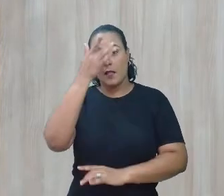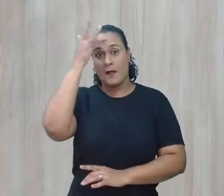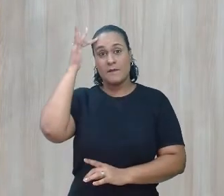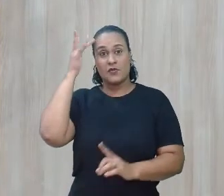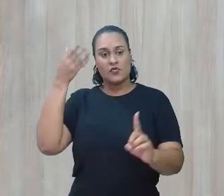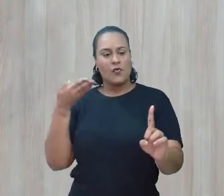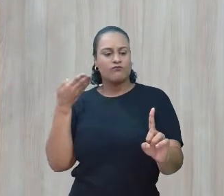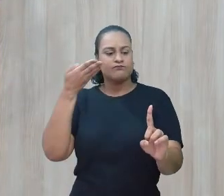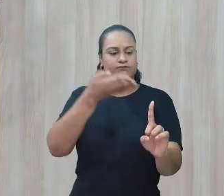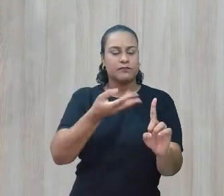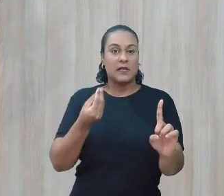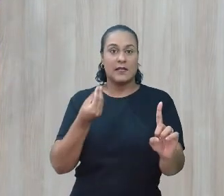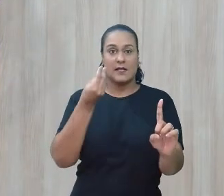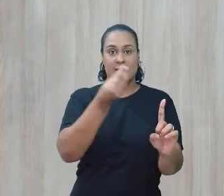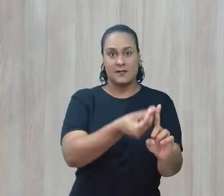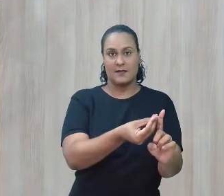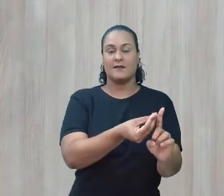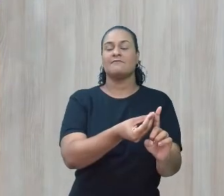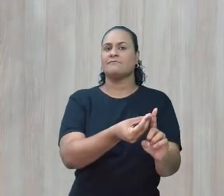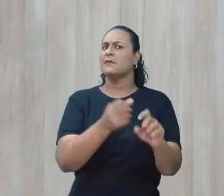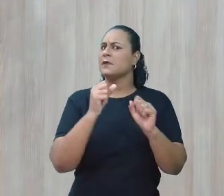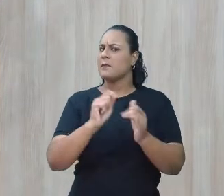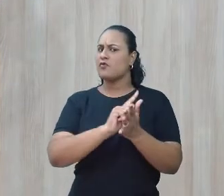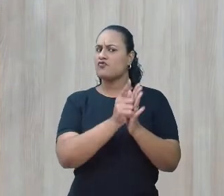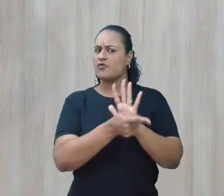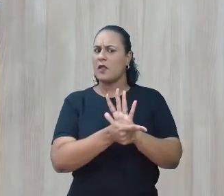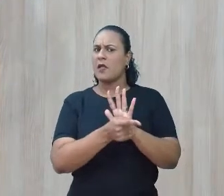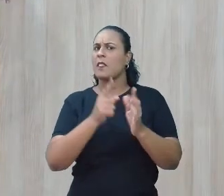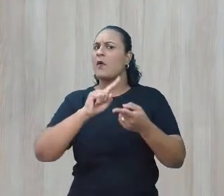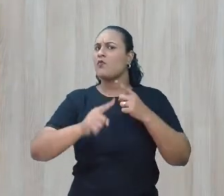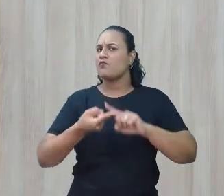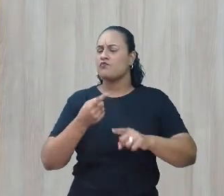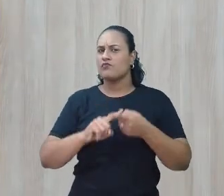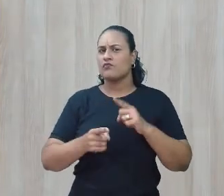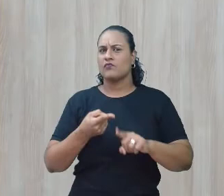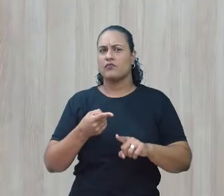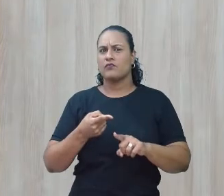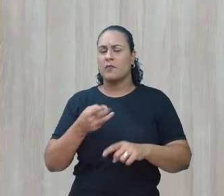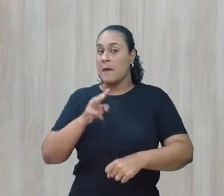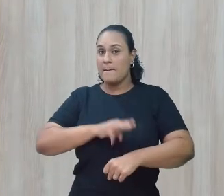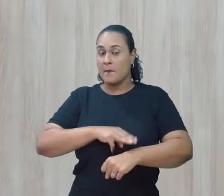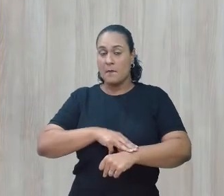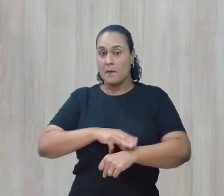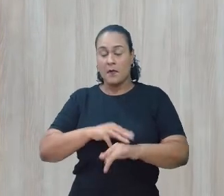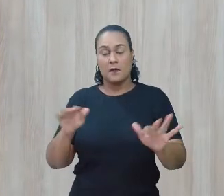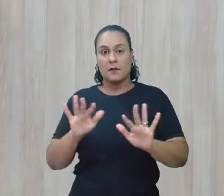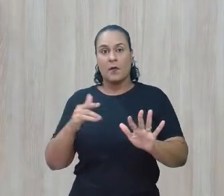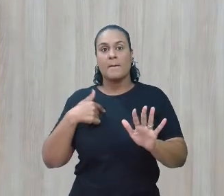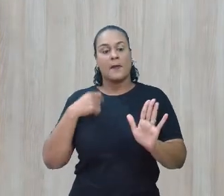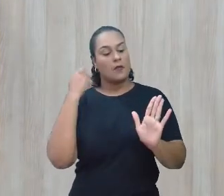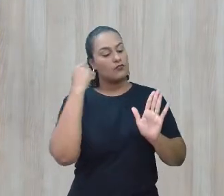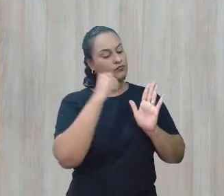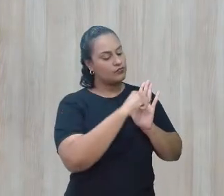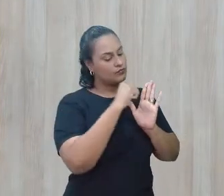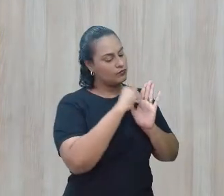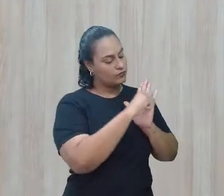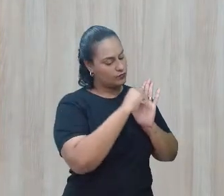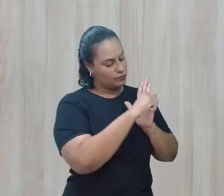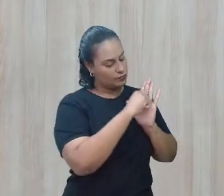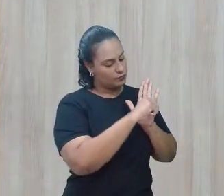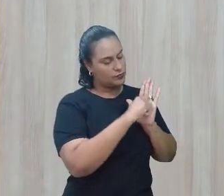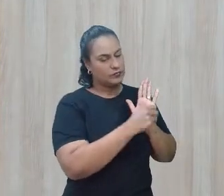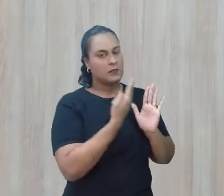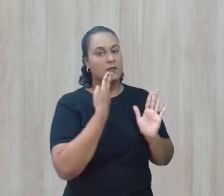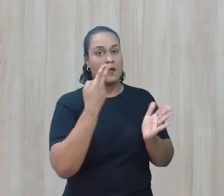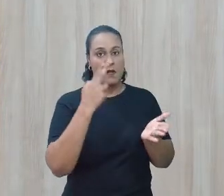gênero dialogal também. Só que esse diálogo ele não é instantâneo. Eu escrevo a carta, por exemplo,